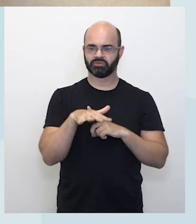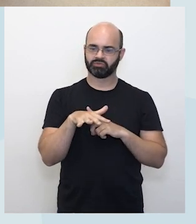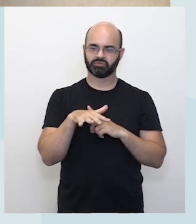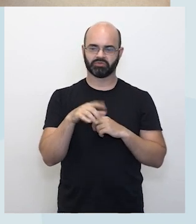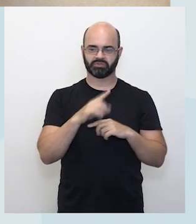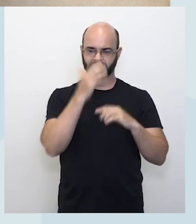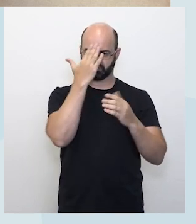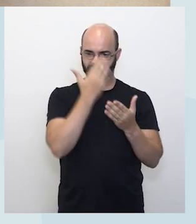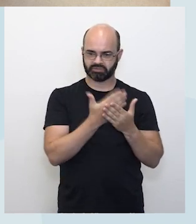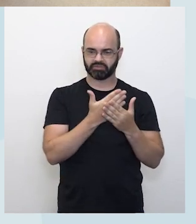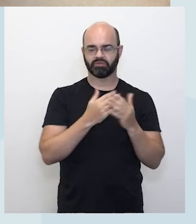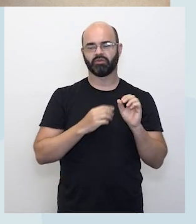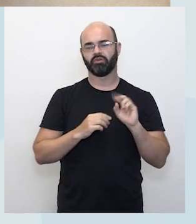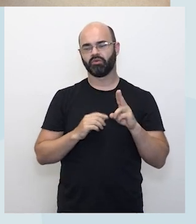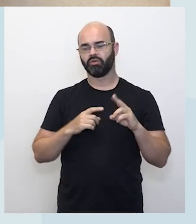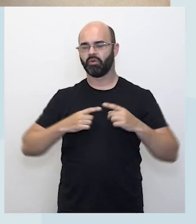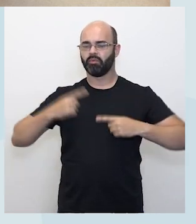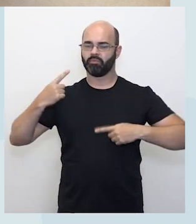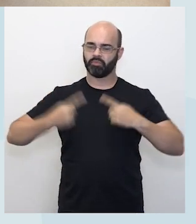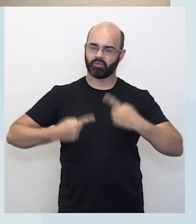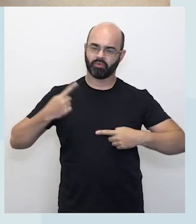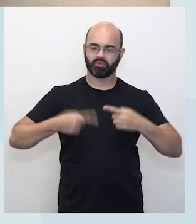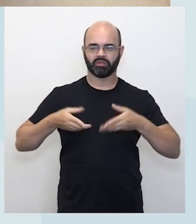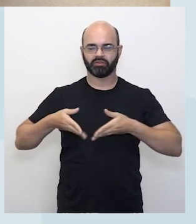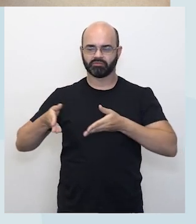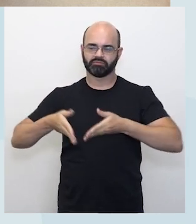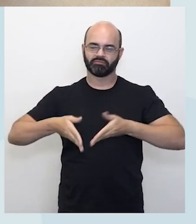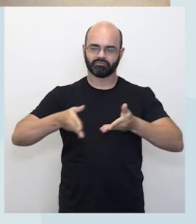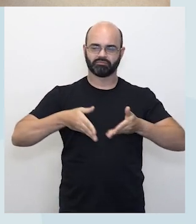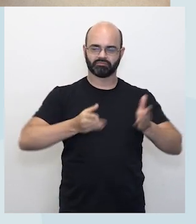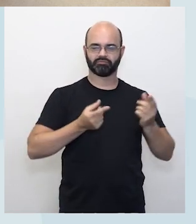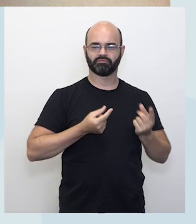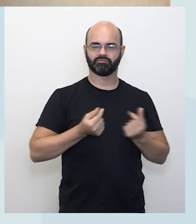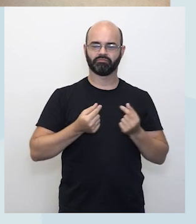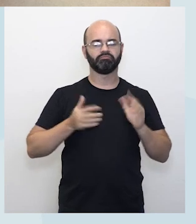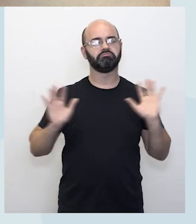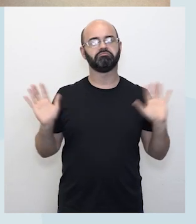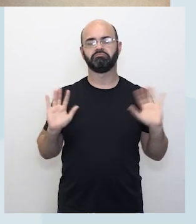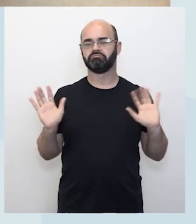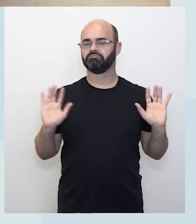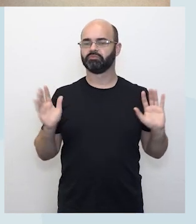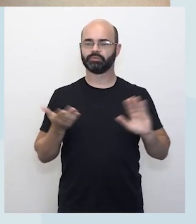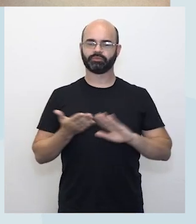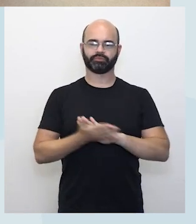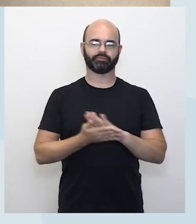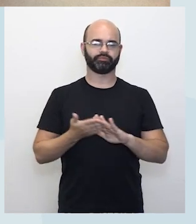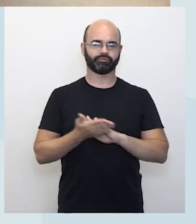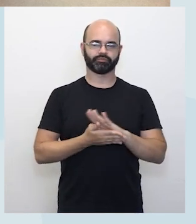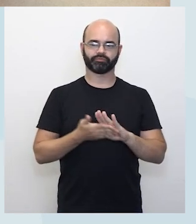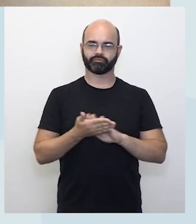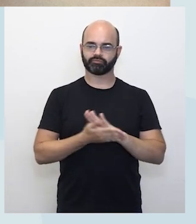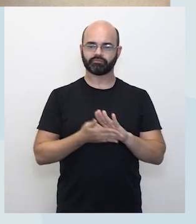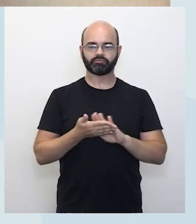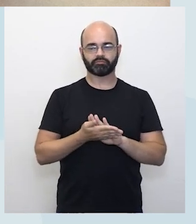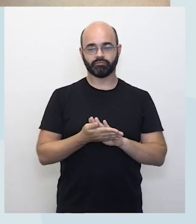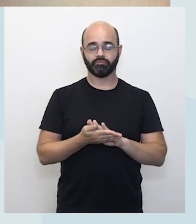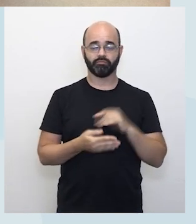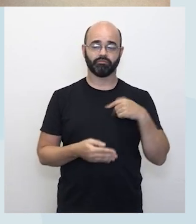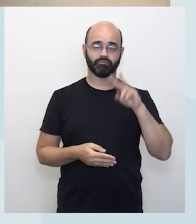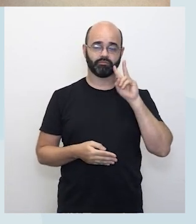não tem ali um viés político, econômico. Ele não tem nenhum viés. Ele justamente, você está vendo ali de uma